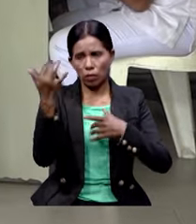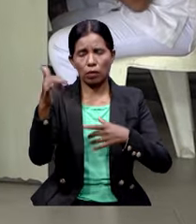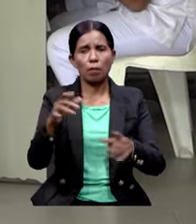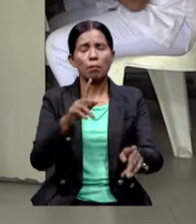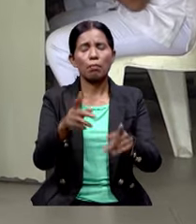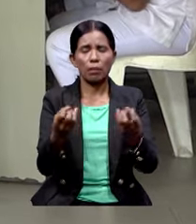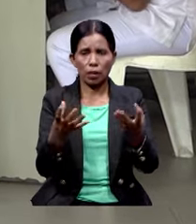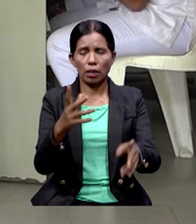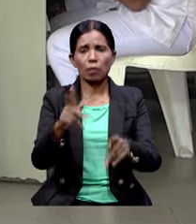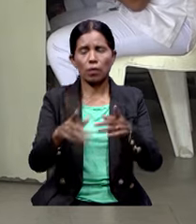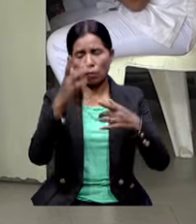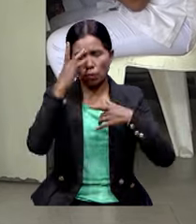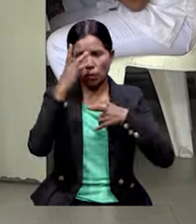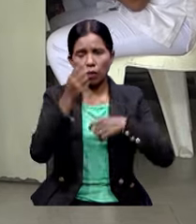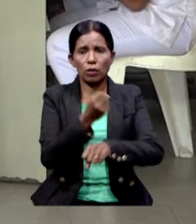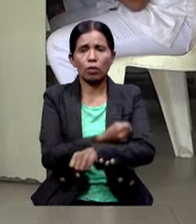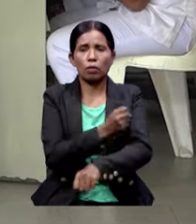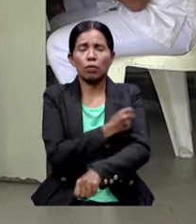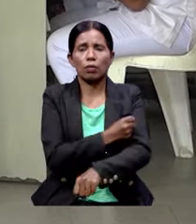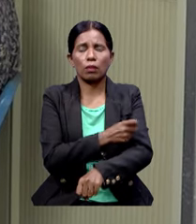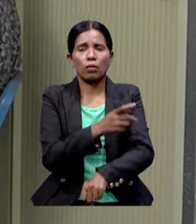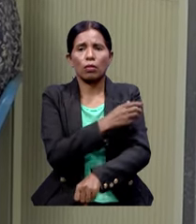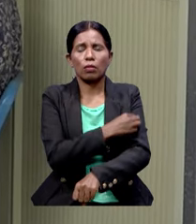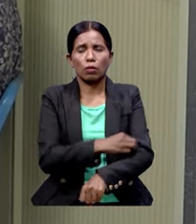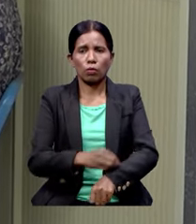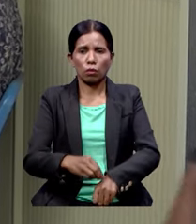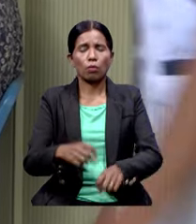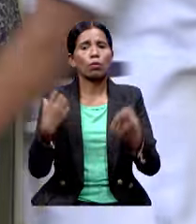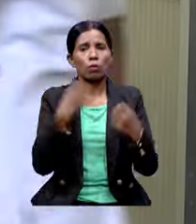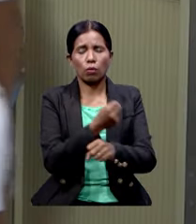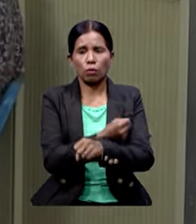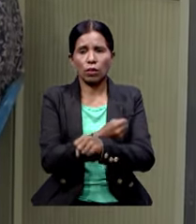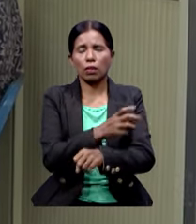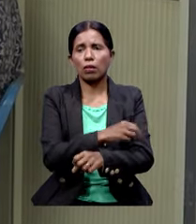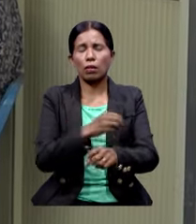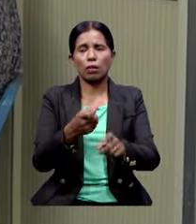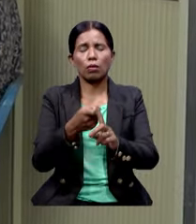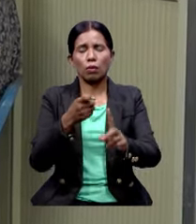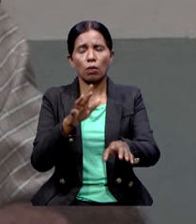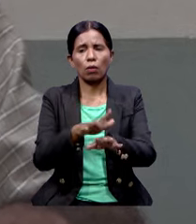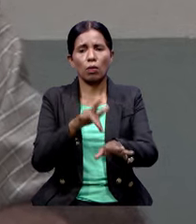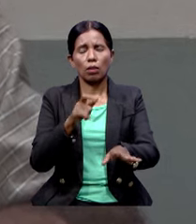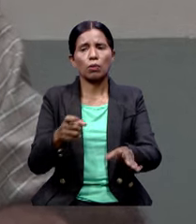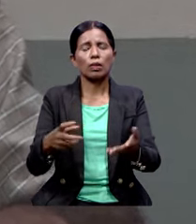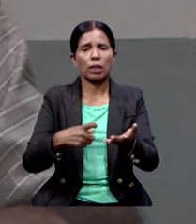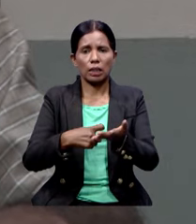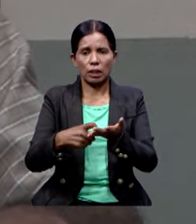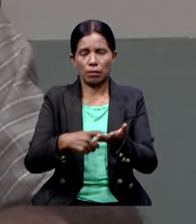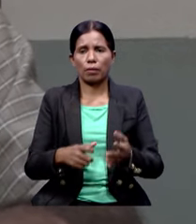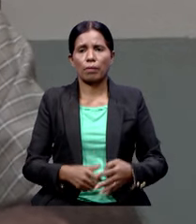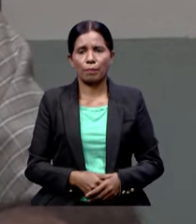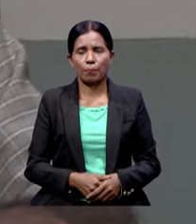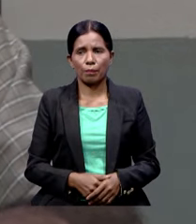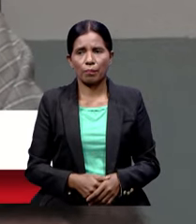liu moras stroke, tama impacto husi konsum hahan importado nebe kontamina ho kimika. Moras sir nebe makan sang uya udian ne